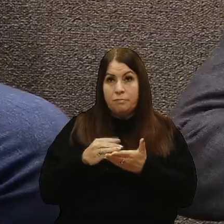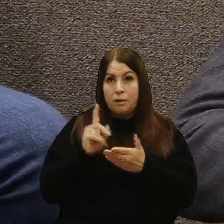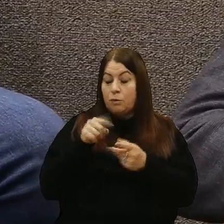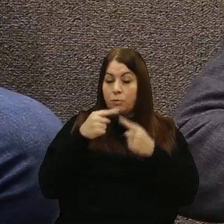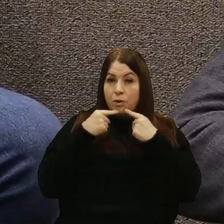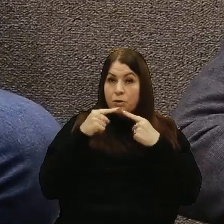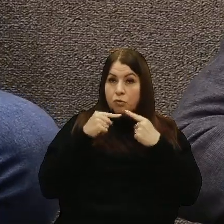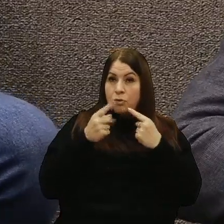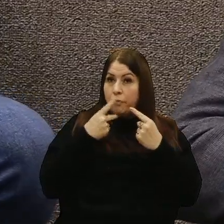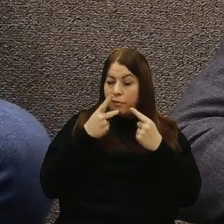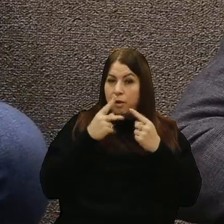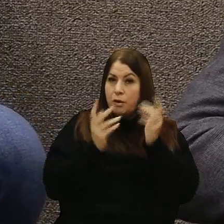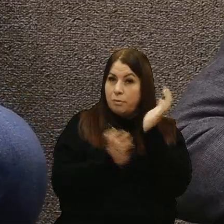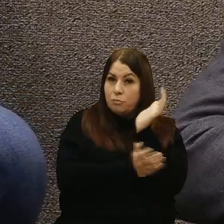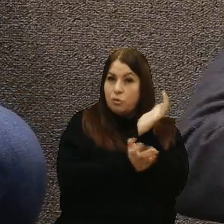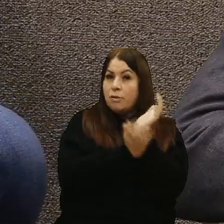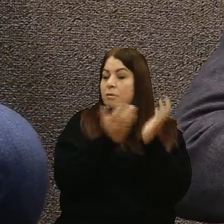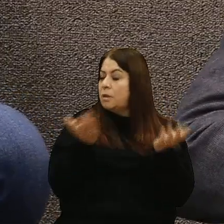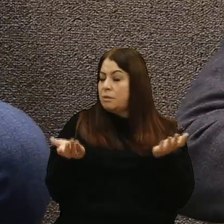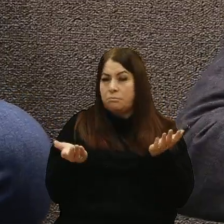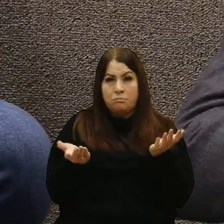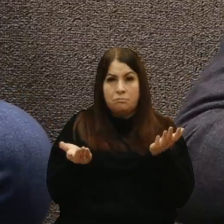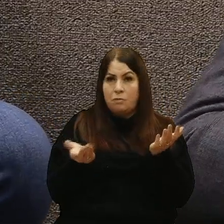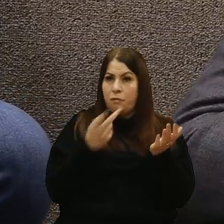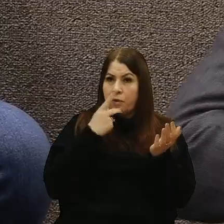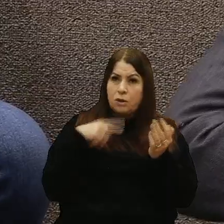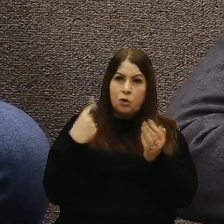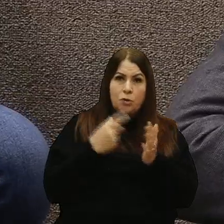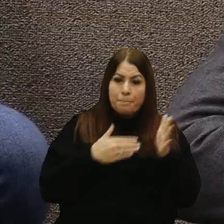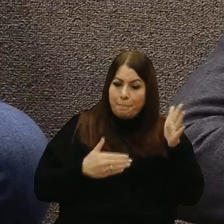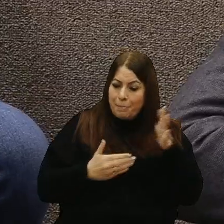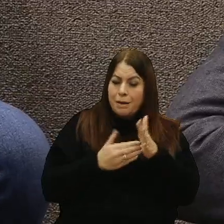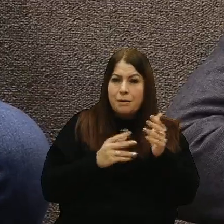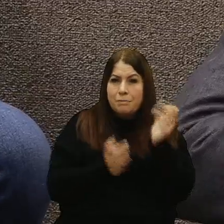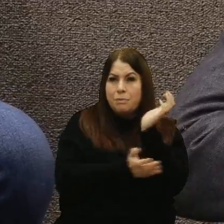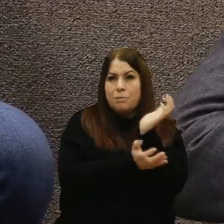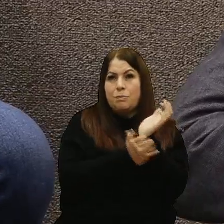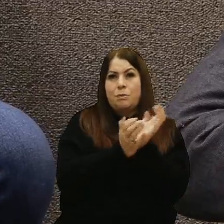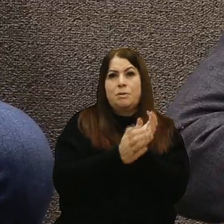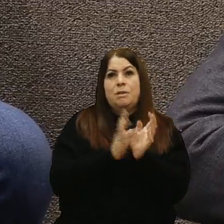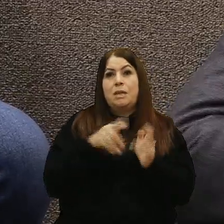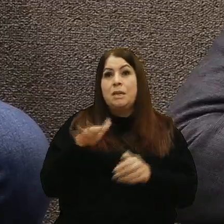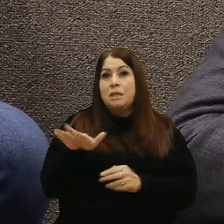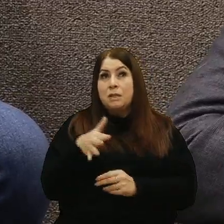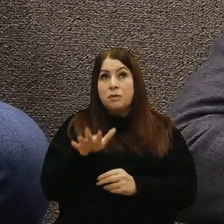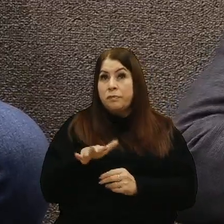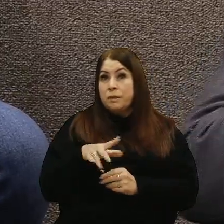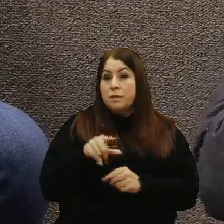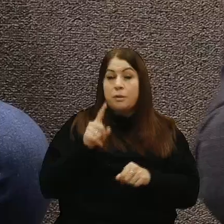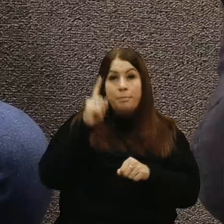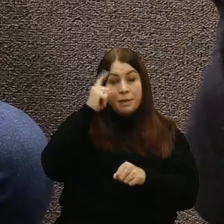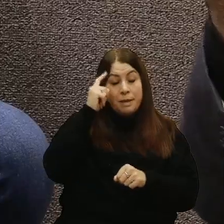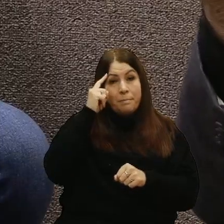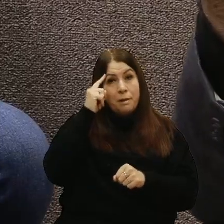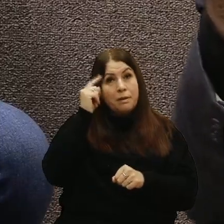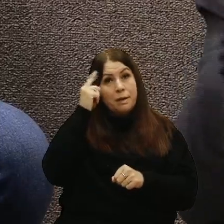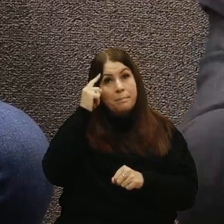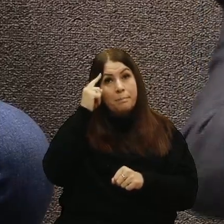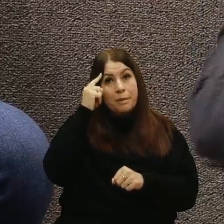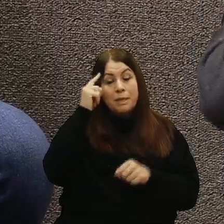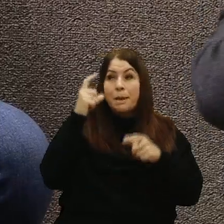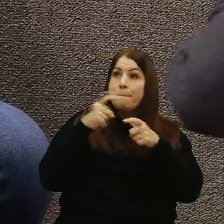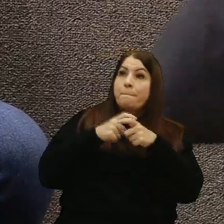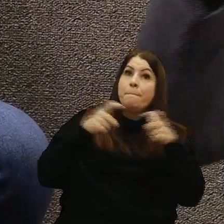Eu falo da burocracia. Eu falo que nós esbarramos da burocracia. E às vezes no pensamento de quem pensa